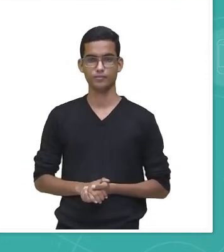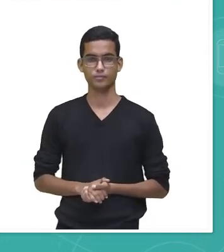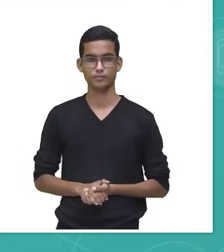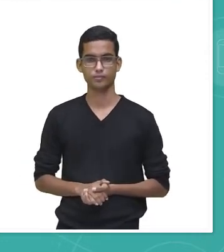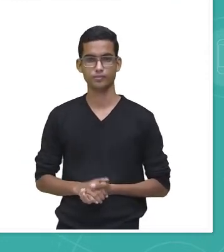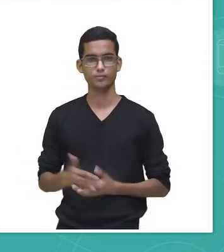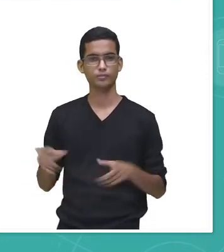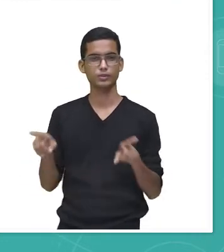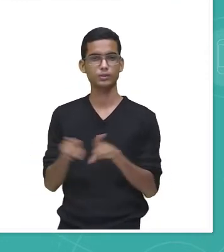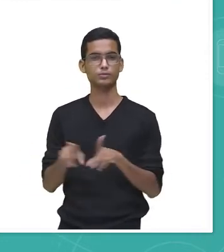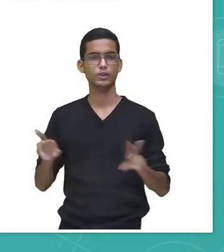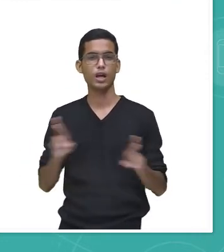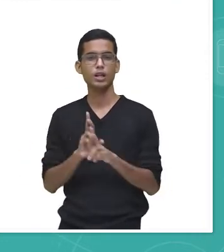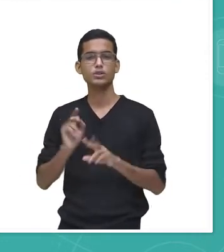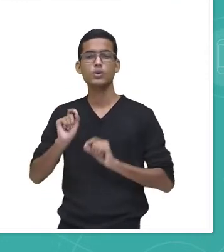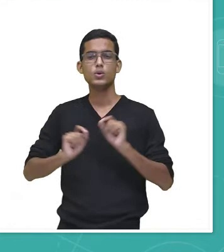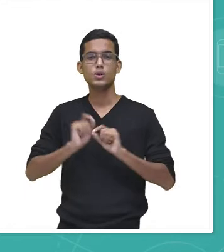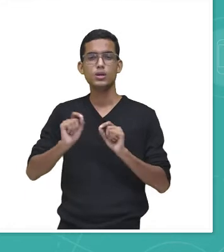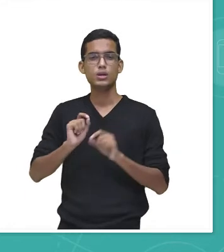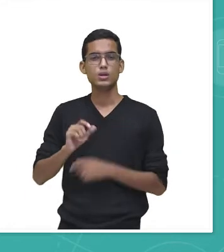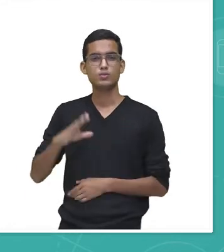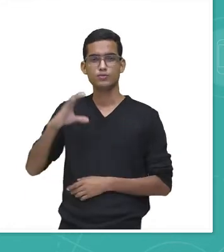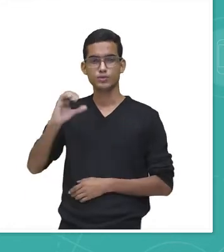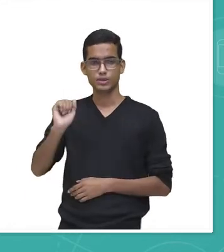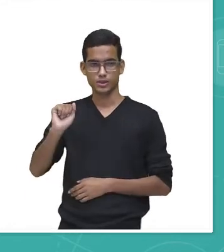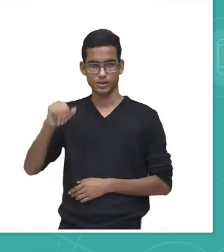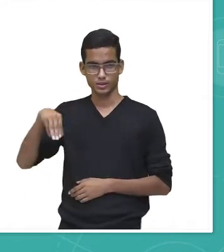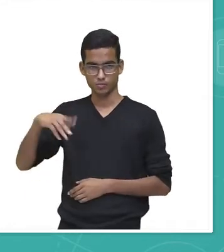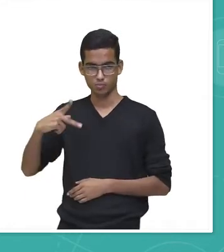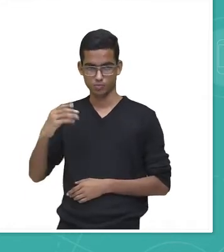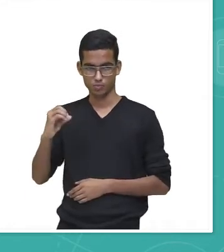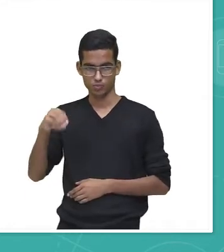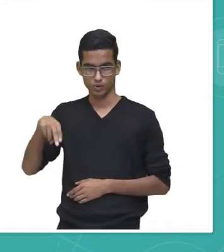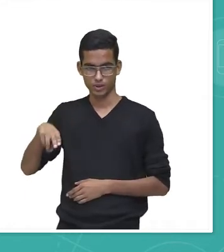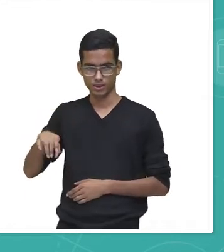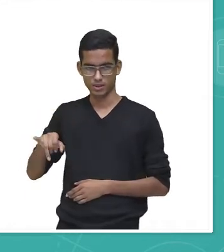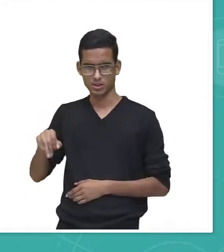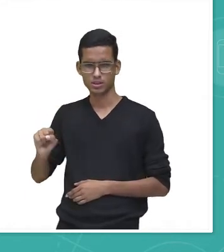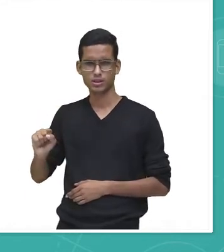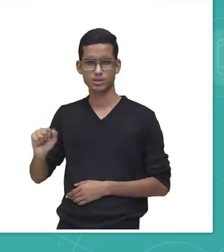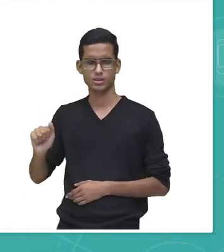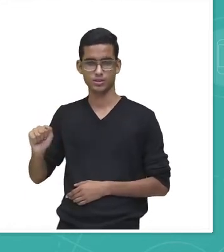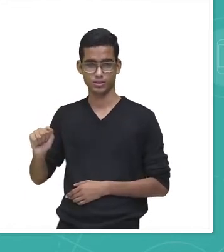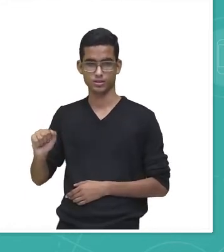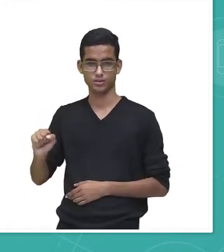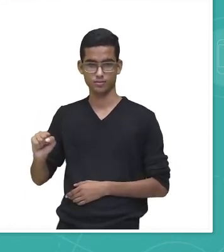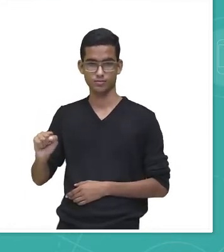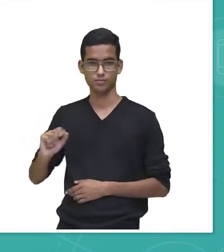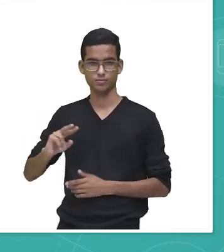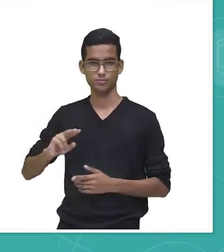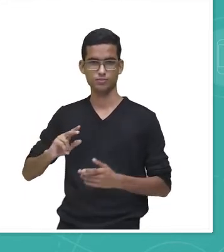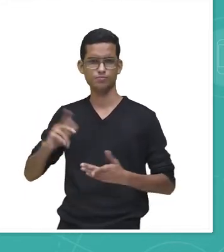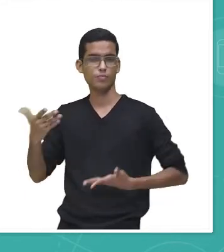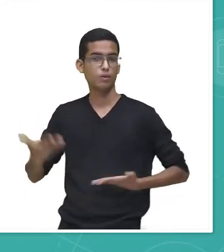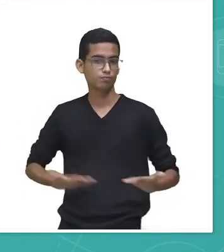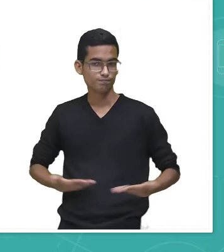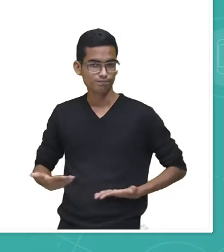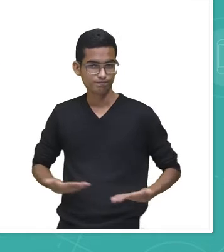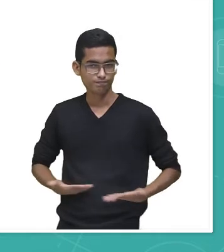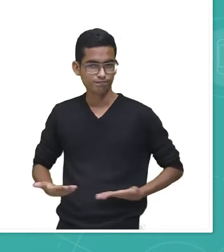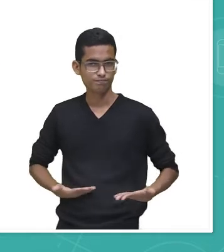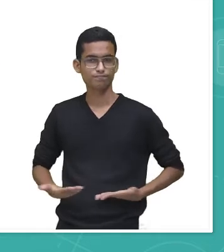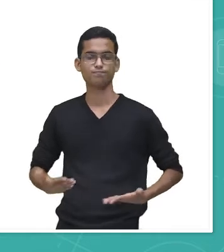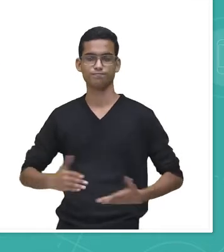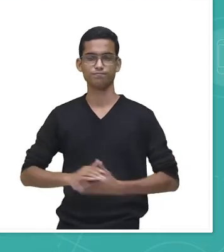também da relação dos camponeses. Trouxe para vocês aqui uma imagem dos camponeses e como vocês podem ver, ela descreve o que nós